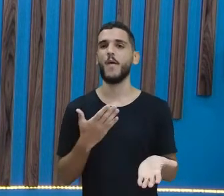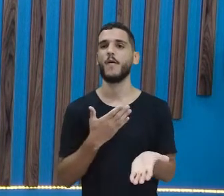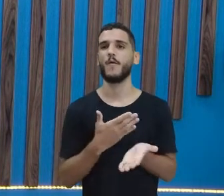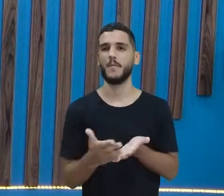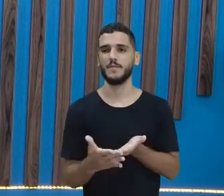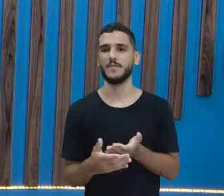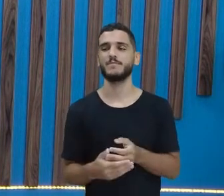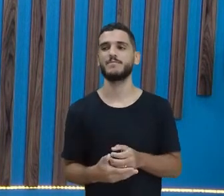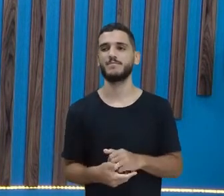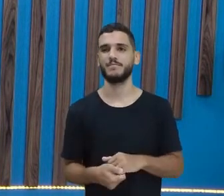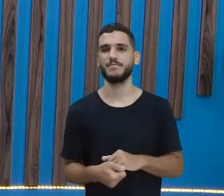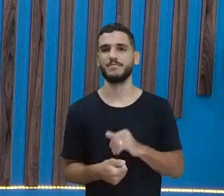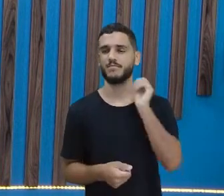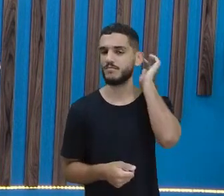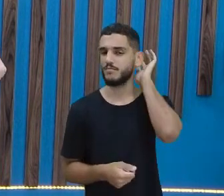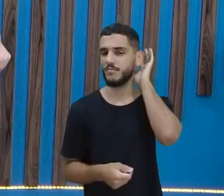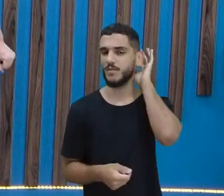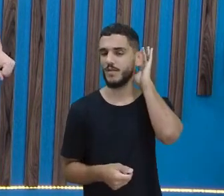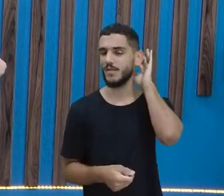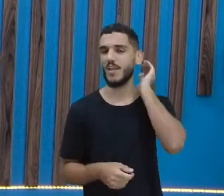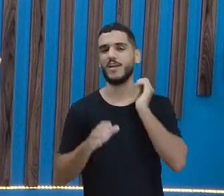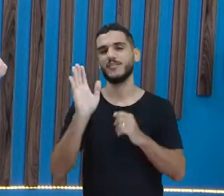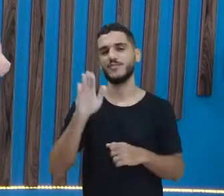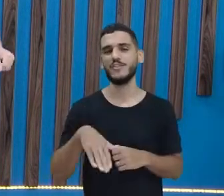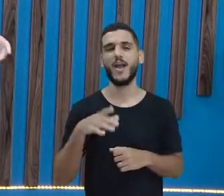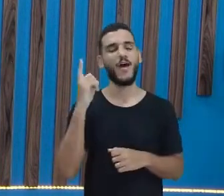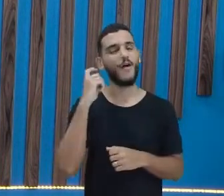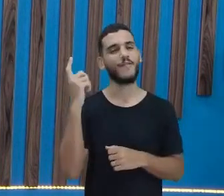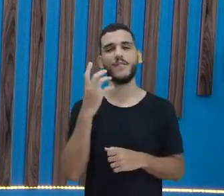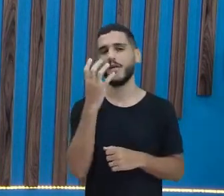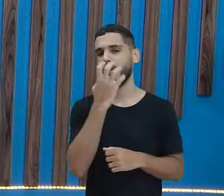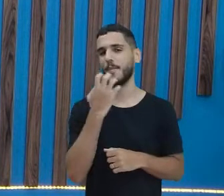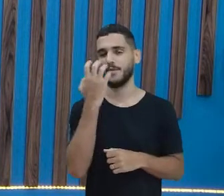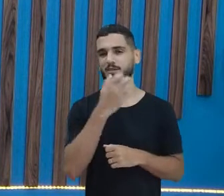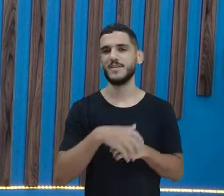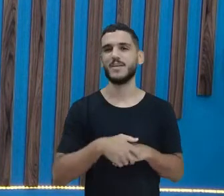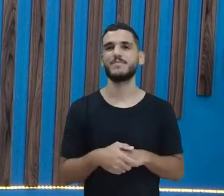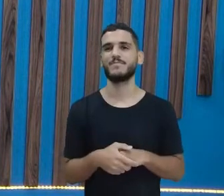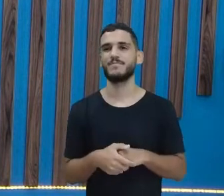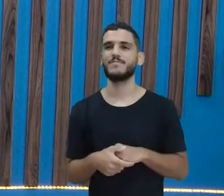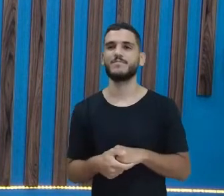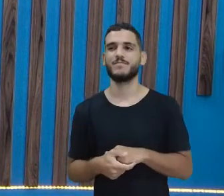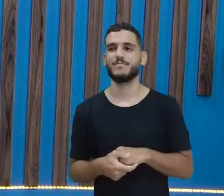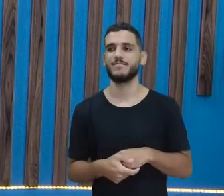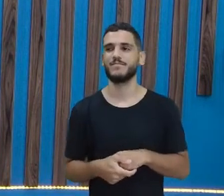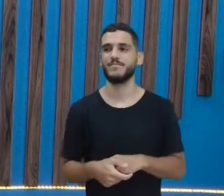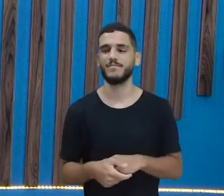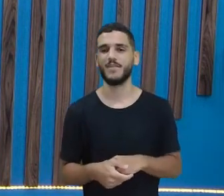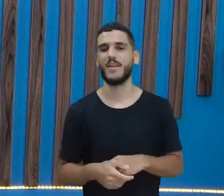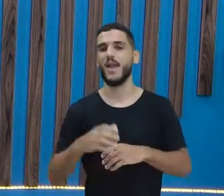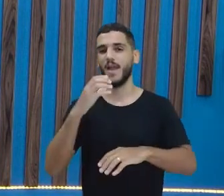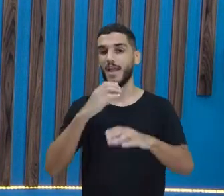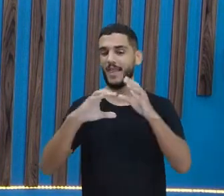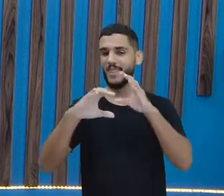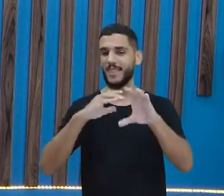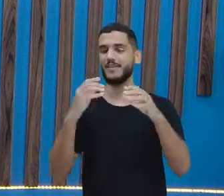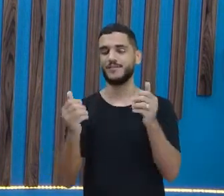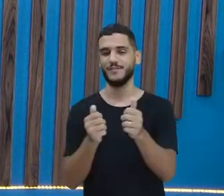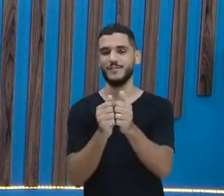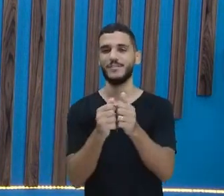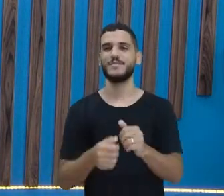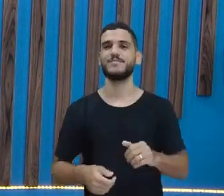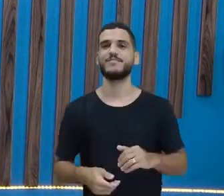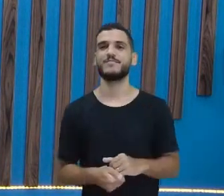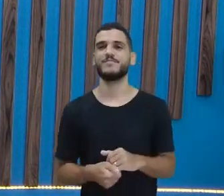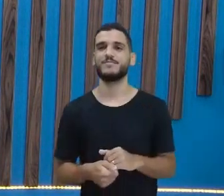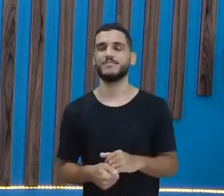então a nossa aula. Quem já ouviu essa música aí, ó? Meu limão, meu limoeiro. Já ouviu? Vamos cantar comigo? Vamos